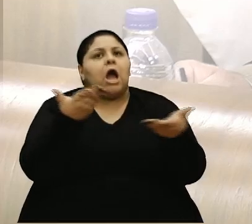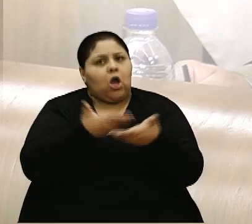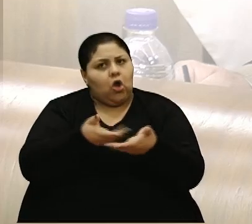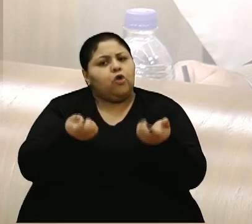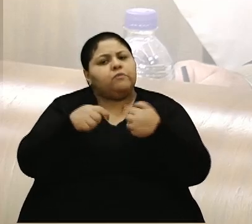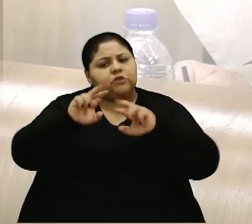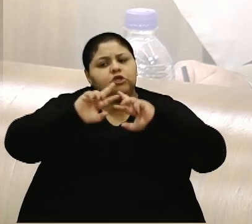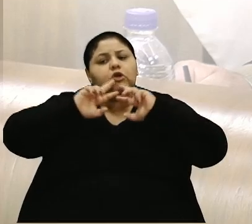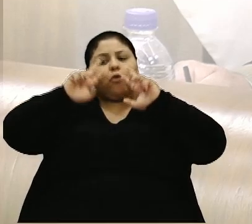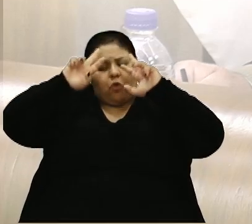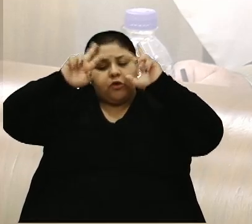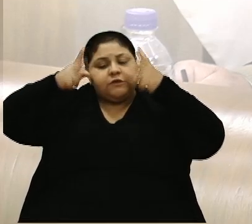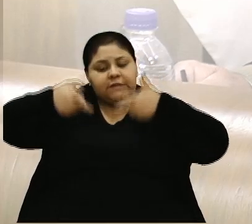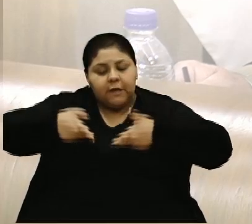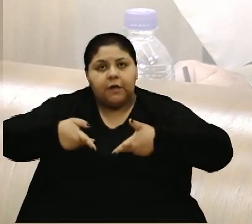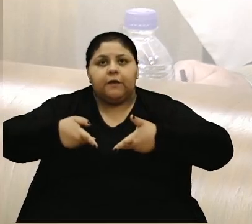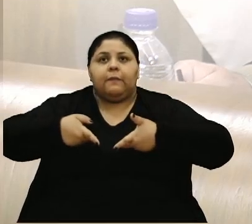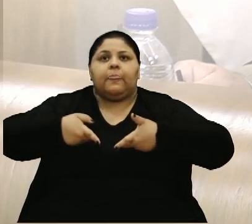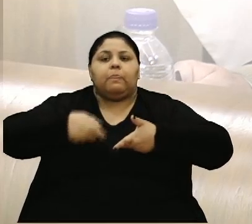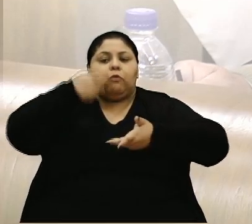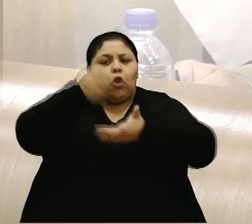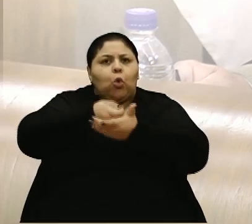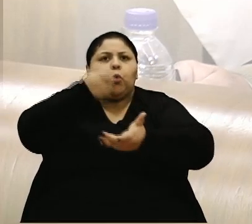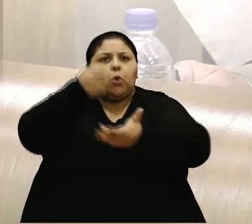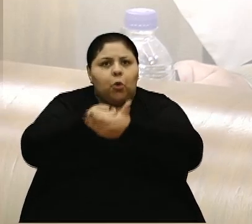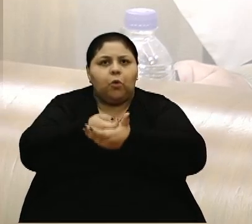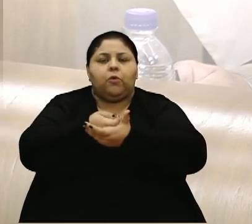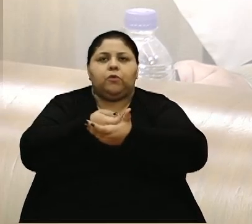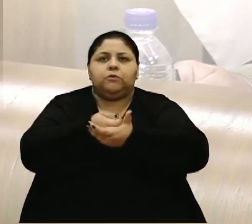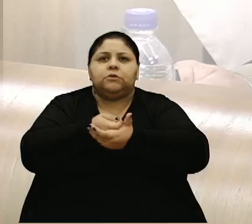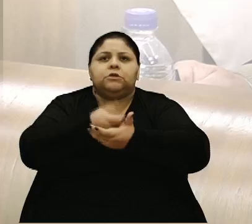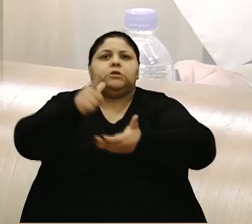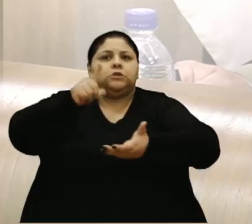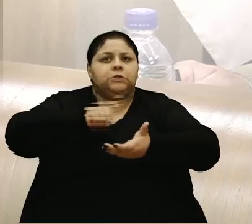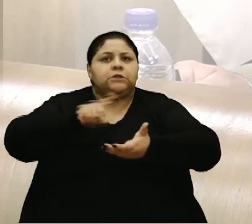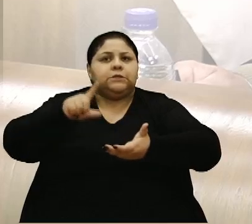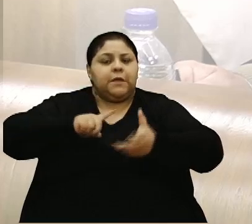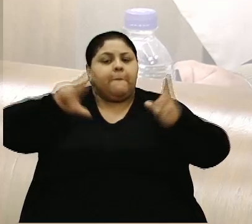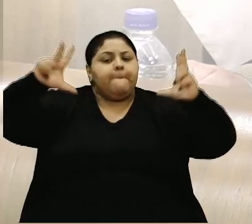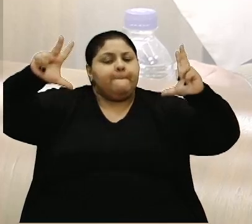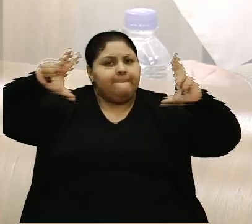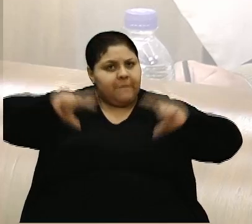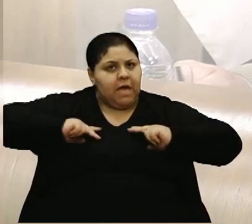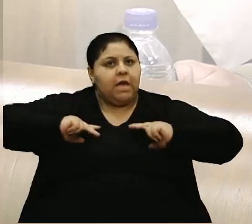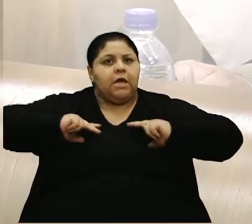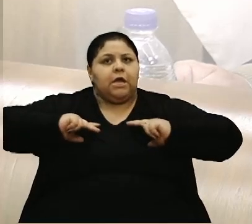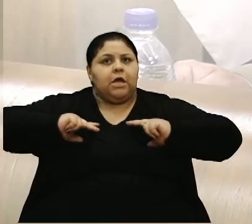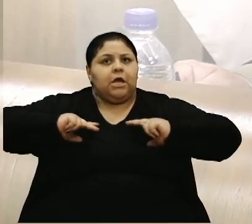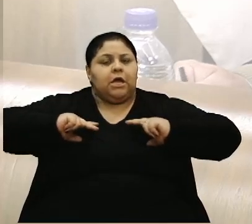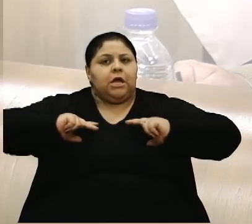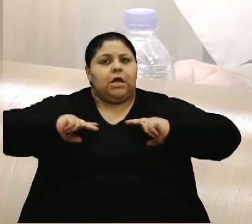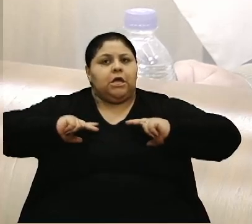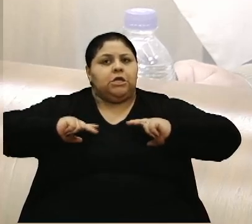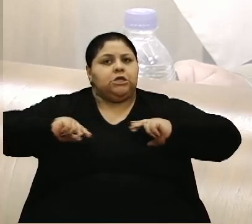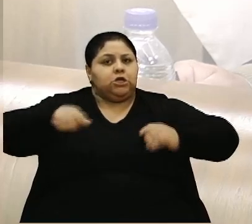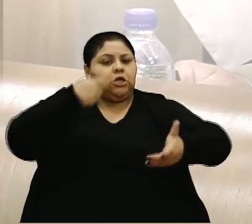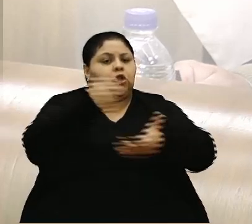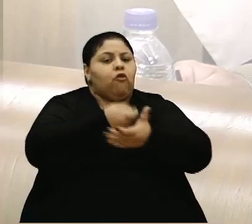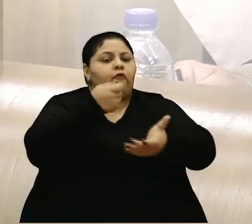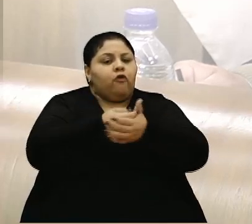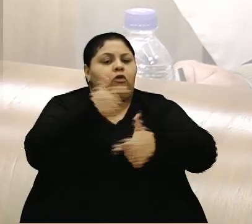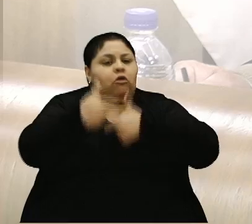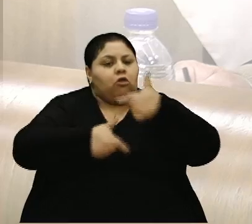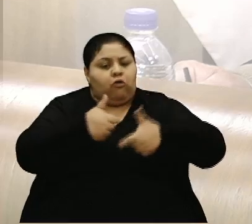reconhecer que o senhor batalhou, que o senhor tem méritos, e que, se não fosse sua insistência, seu trabalho,